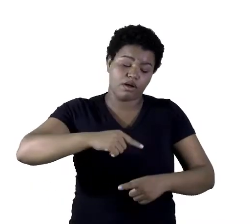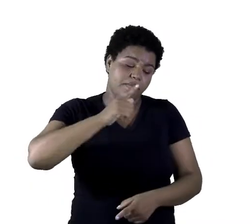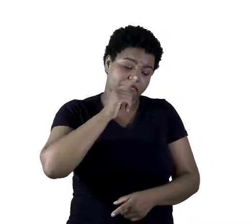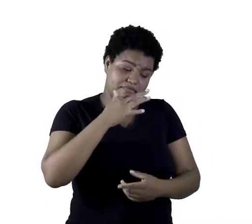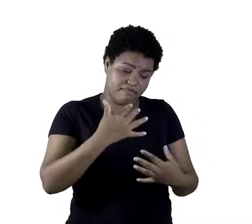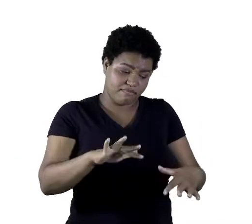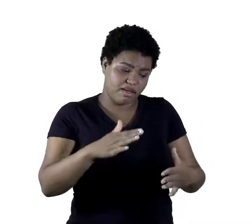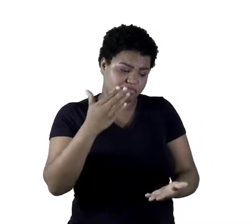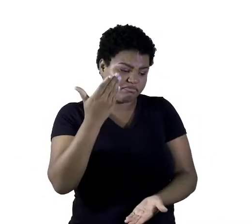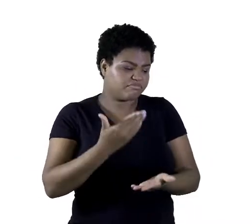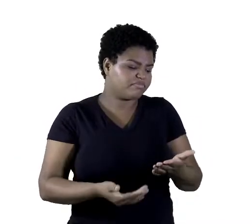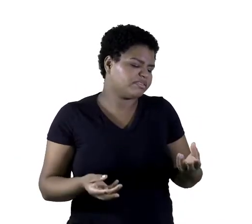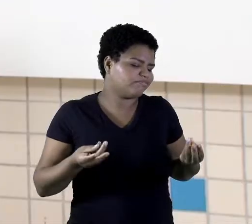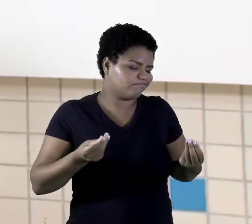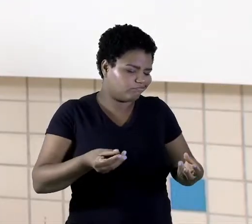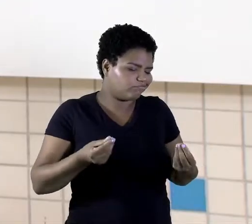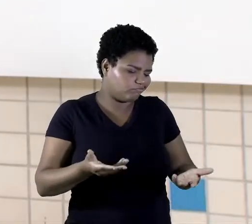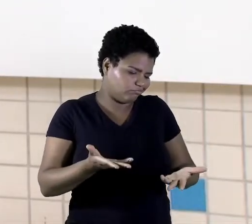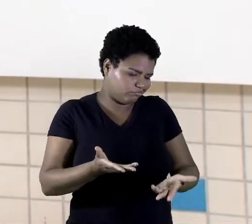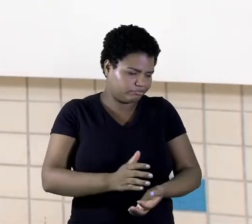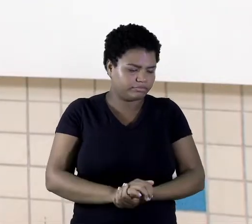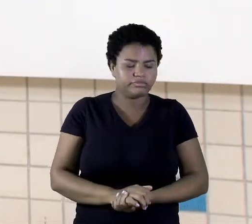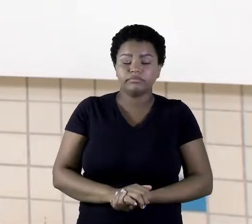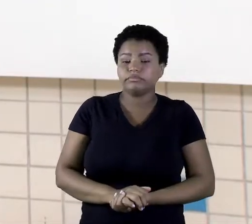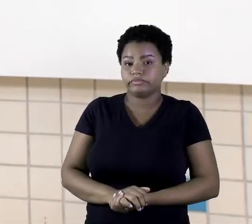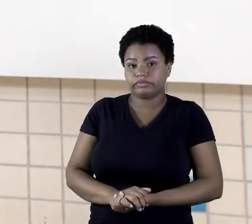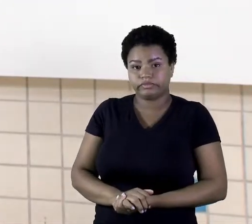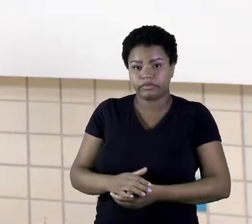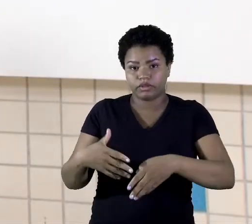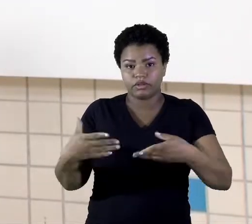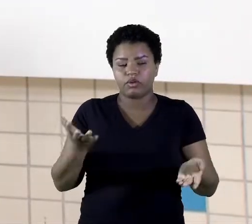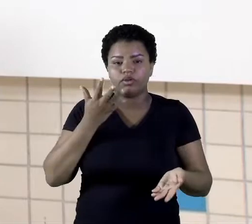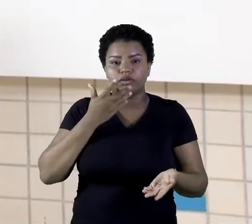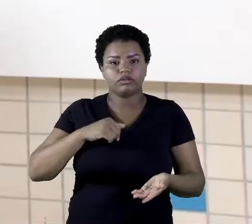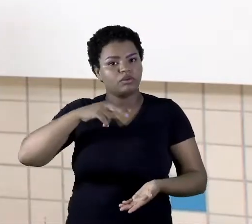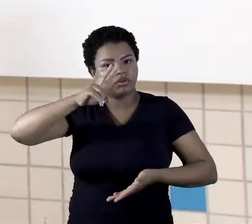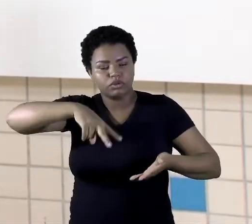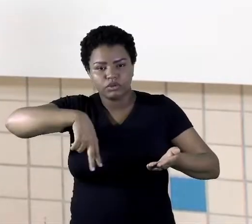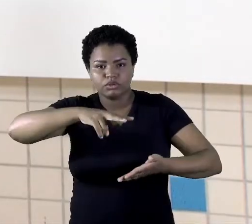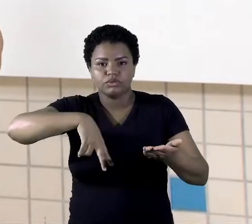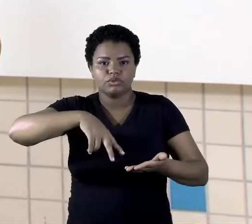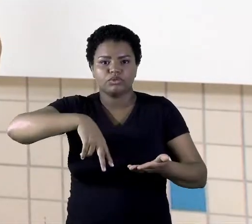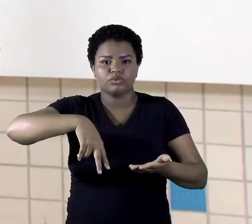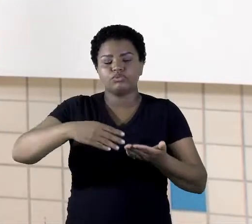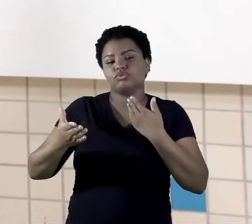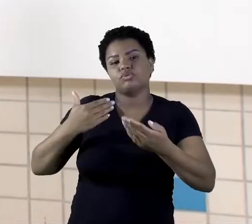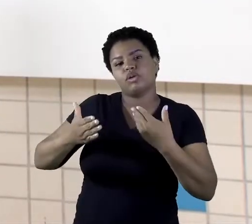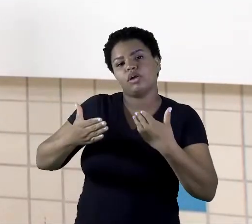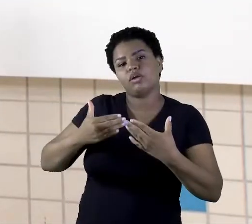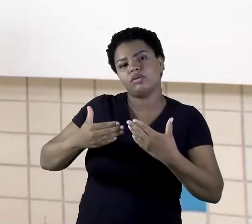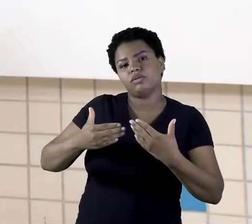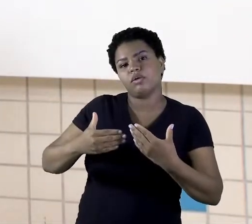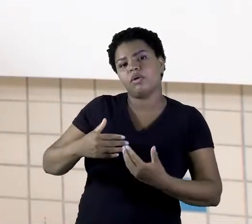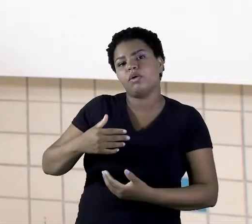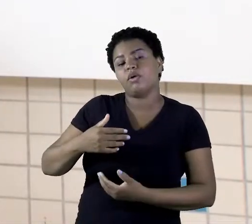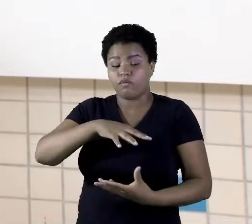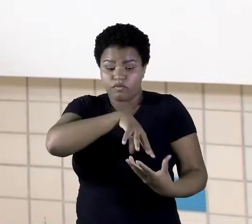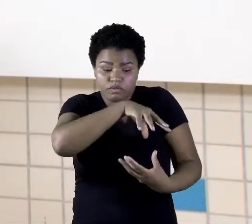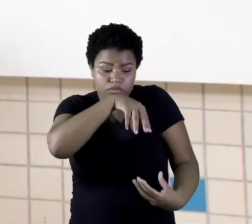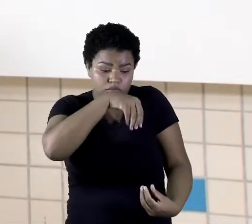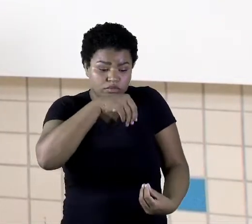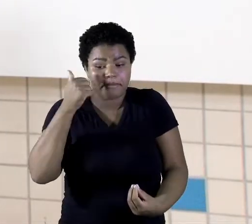cena: panos, roupas, chapéu, etc. E aí ele pergunta: por que tio Gerúndio